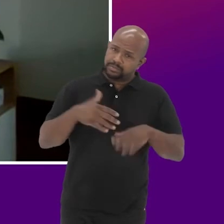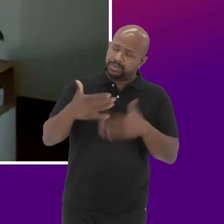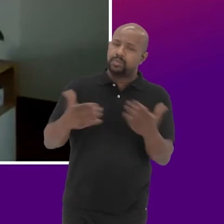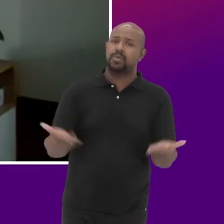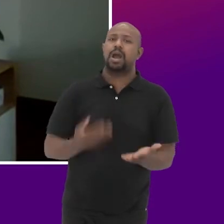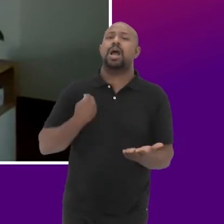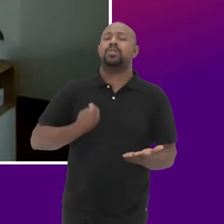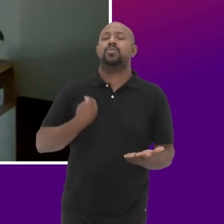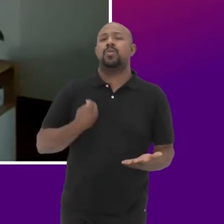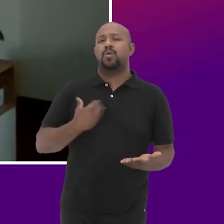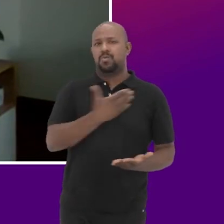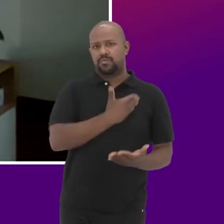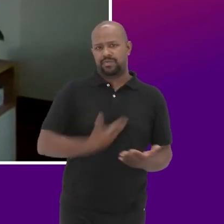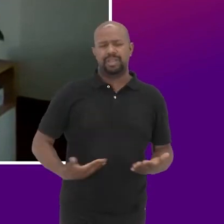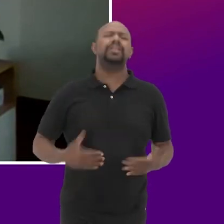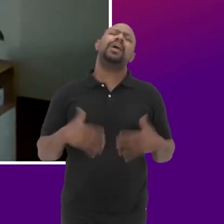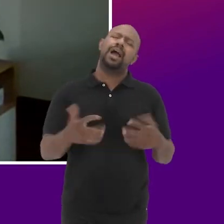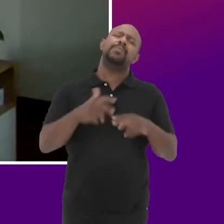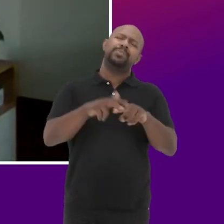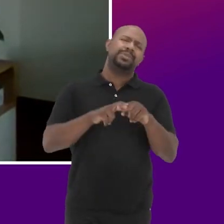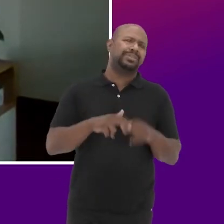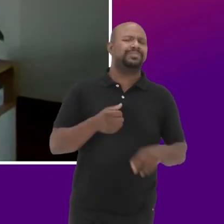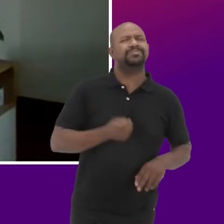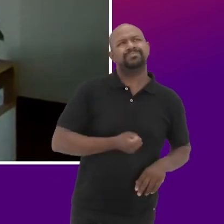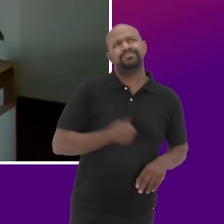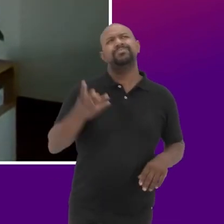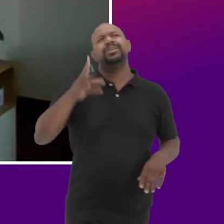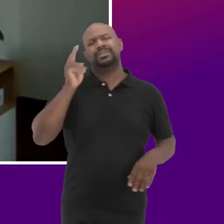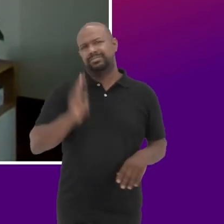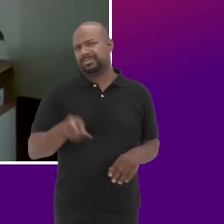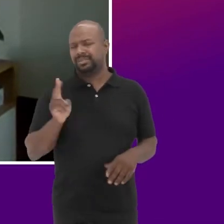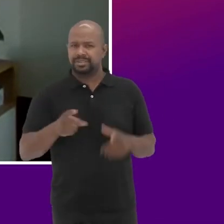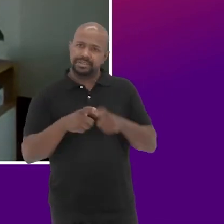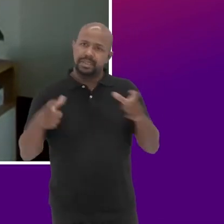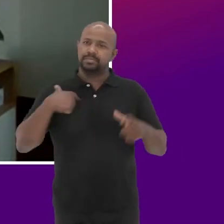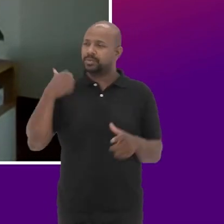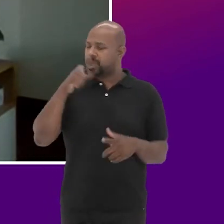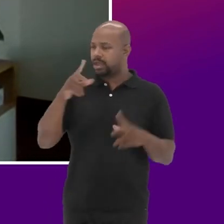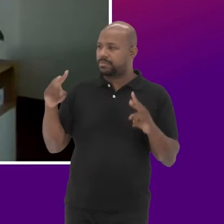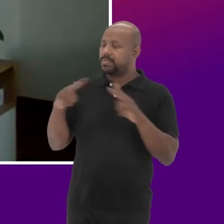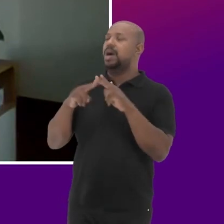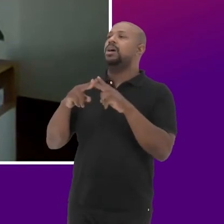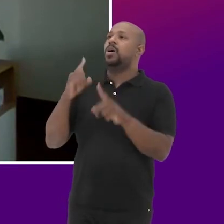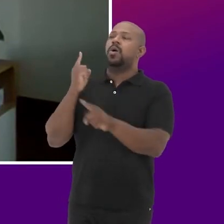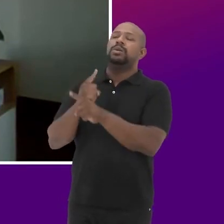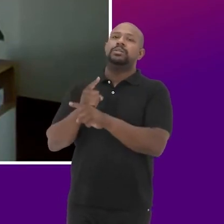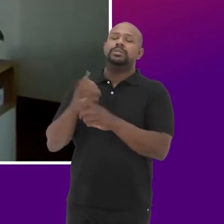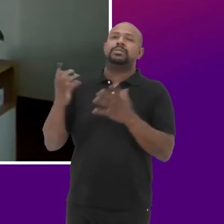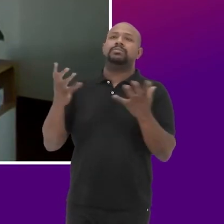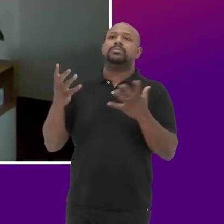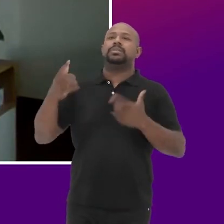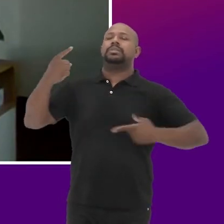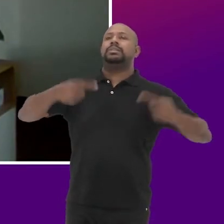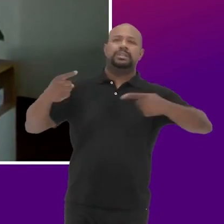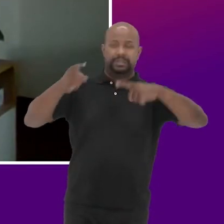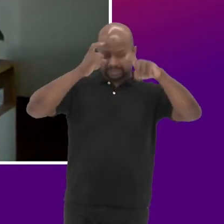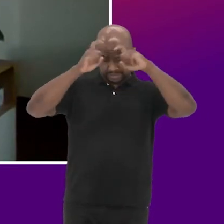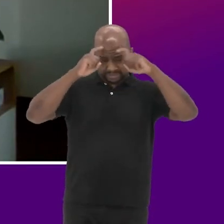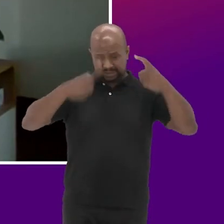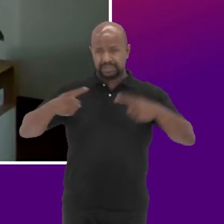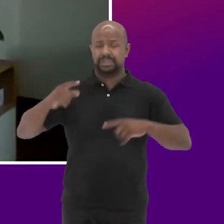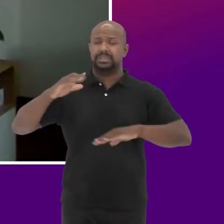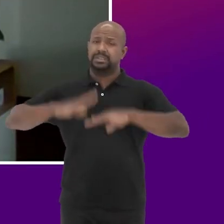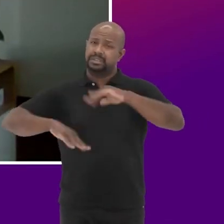pelo atual governo. É por isso que muitas vezes, ou com muita frequência, nos encontramos diante de